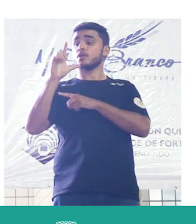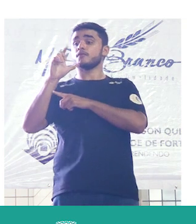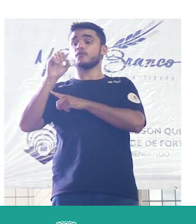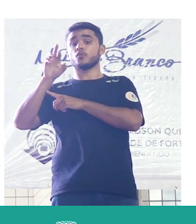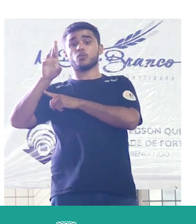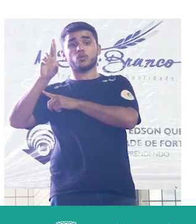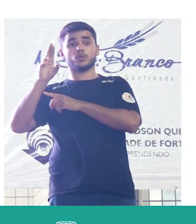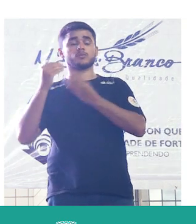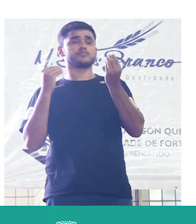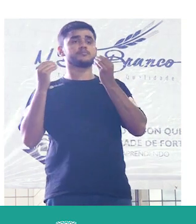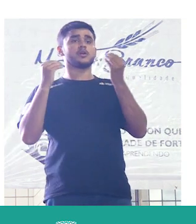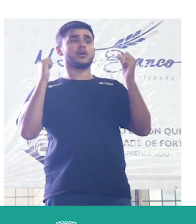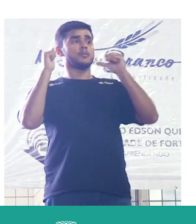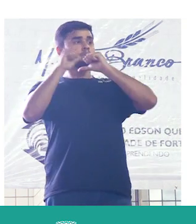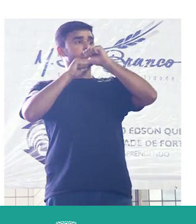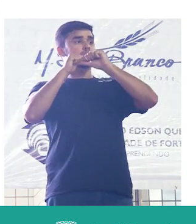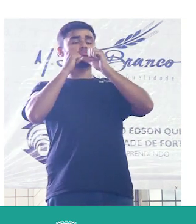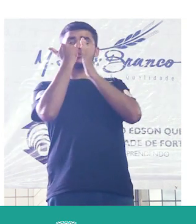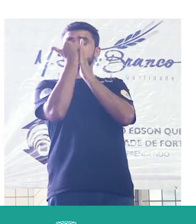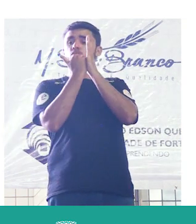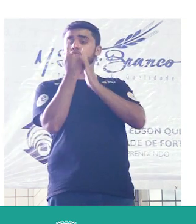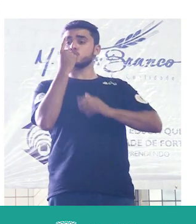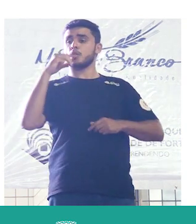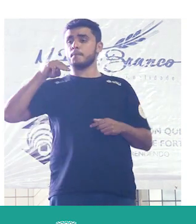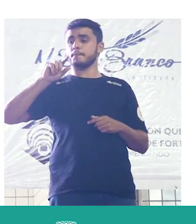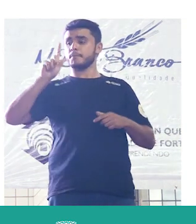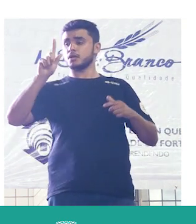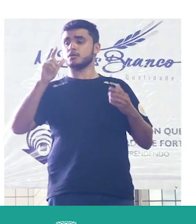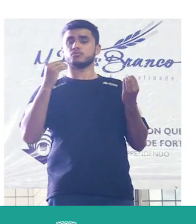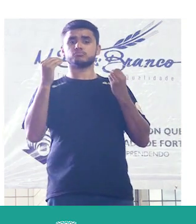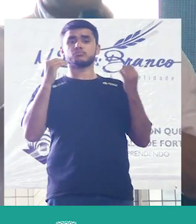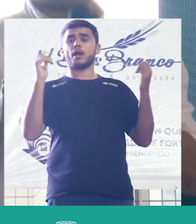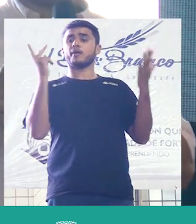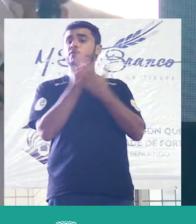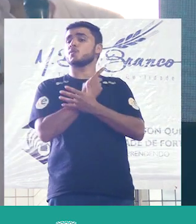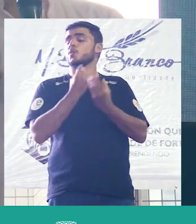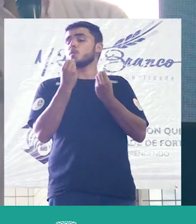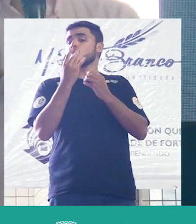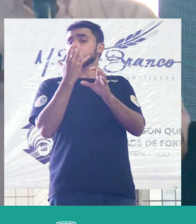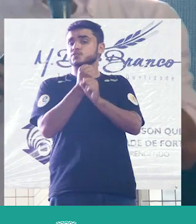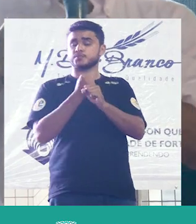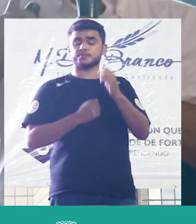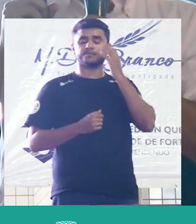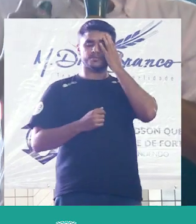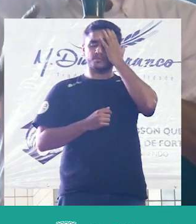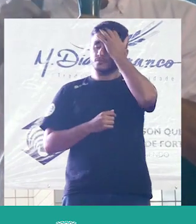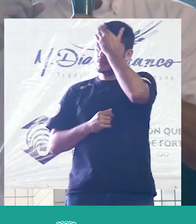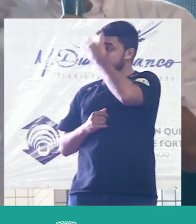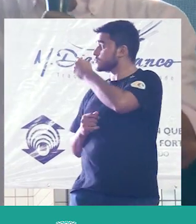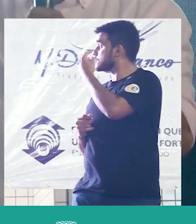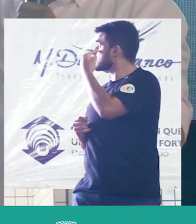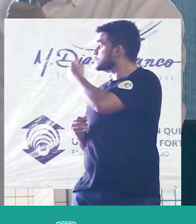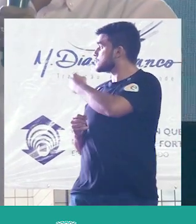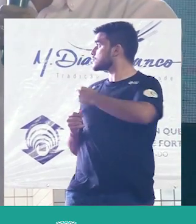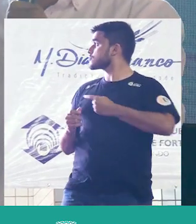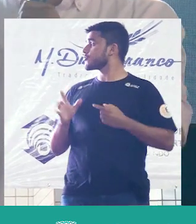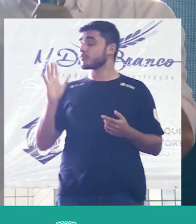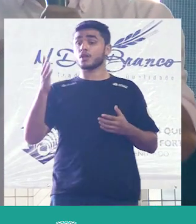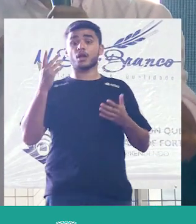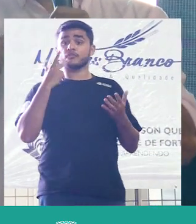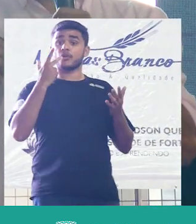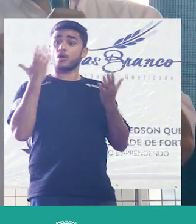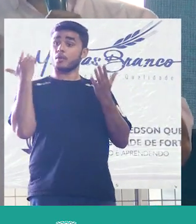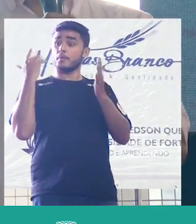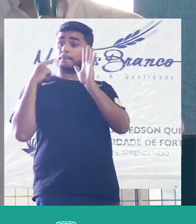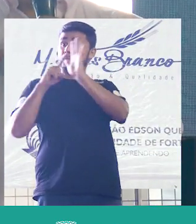material ocasiona a formação de aproximadamente, nessa questão, tem duas coisas que a outra não me deu.